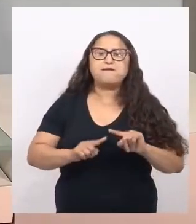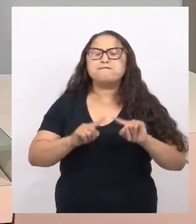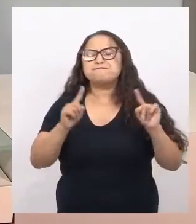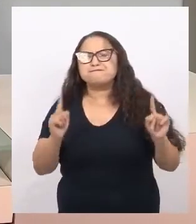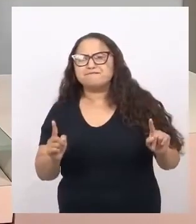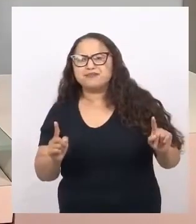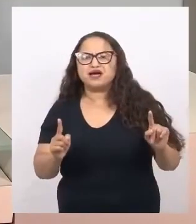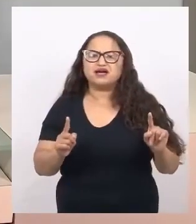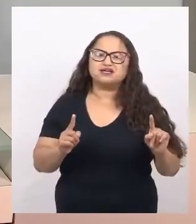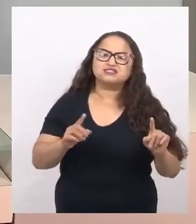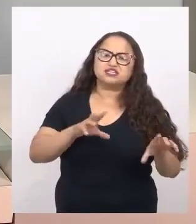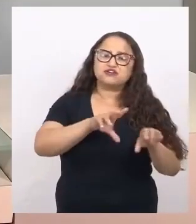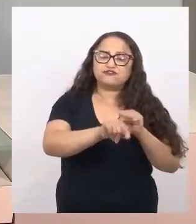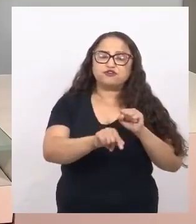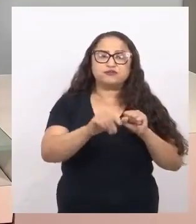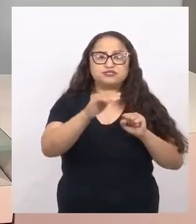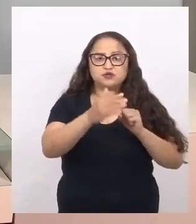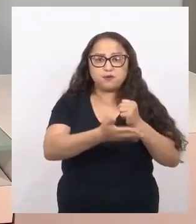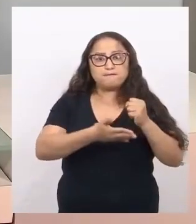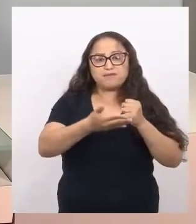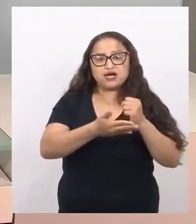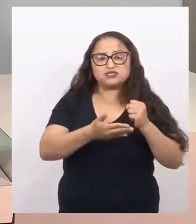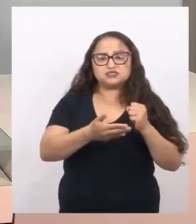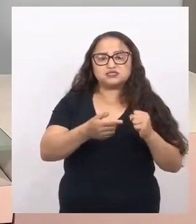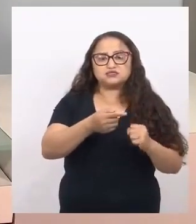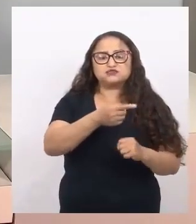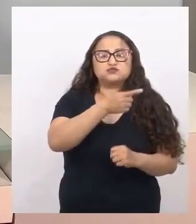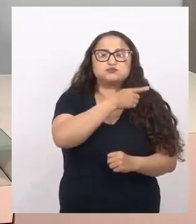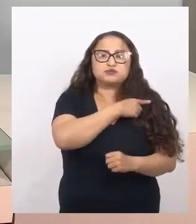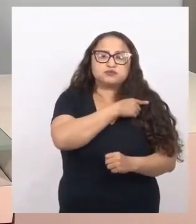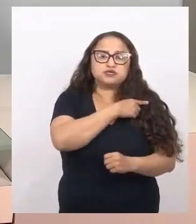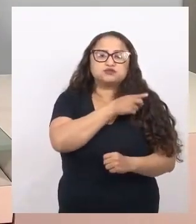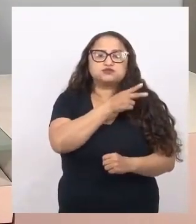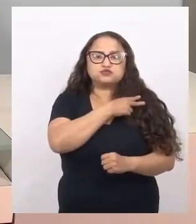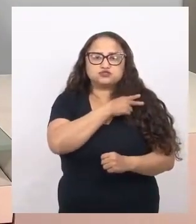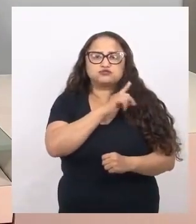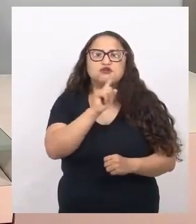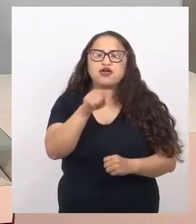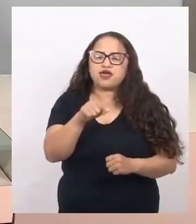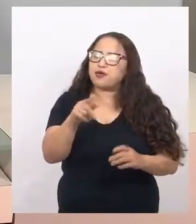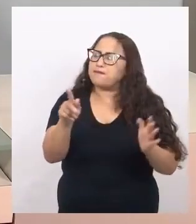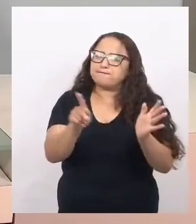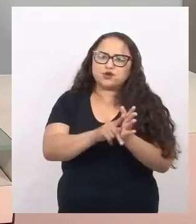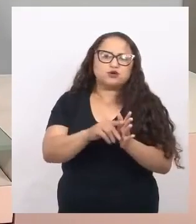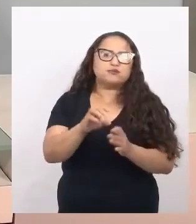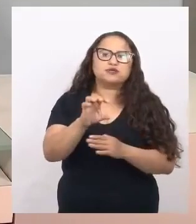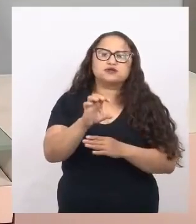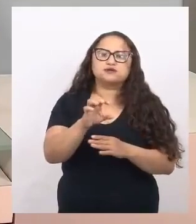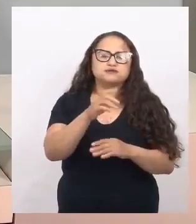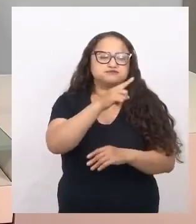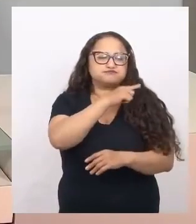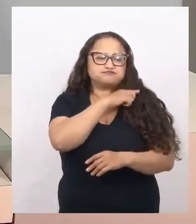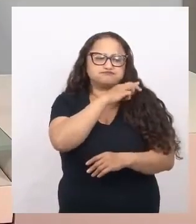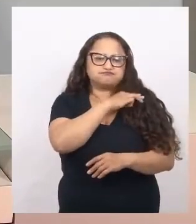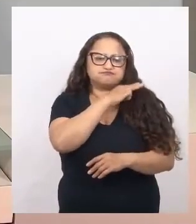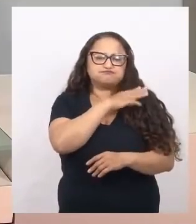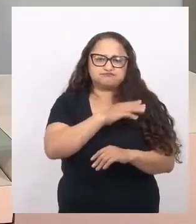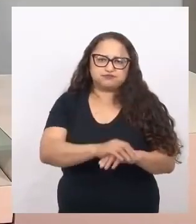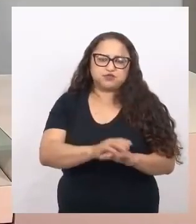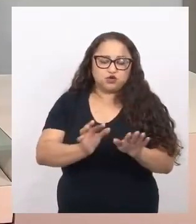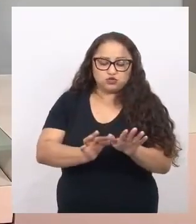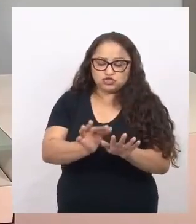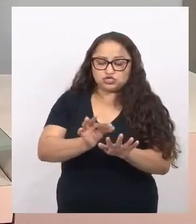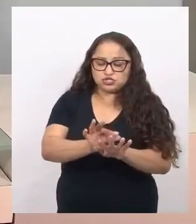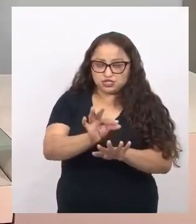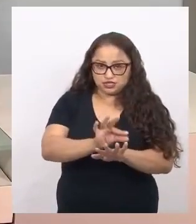segunda série, não da primeira série. É ensino médio, tá? As únicas diferenças serão itinerário formativo. Para o professor,